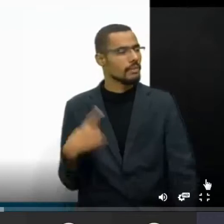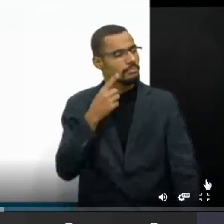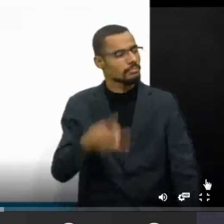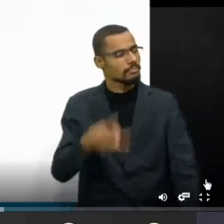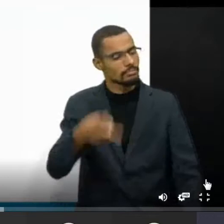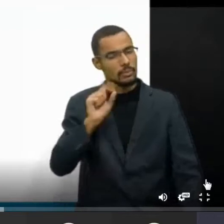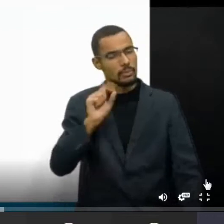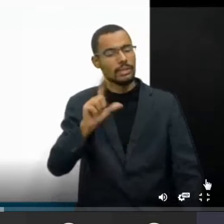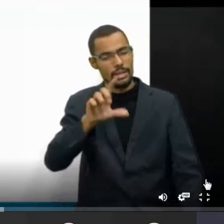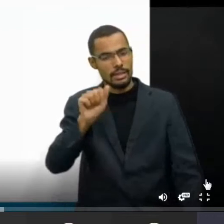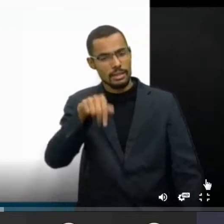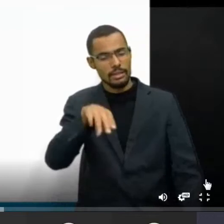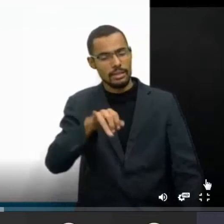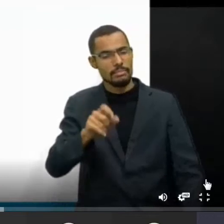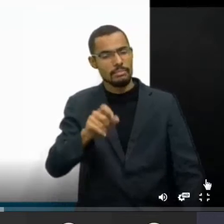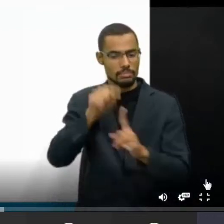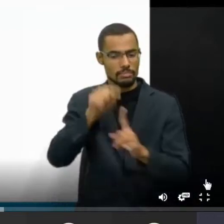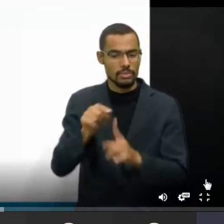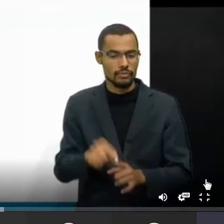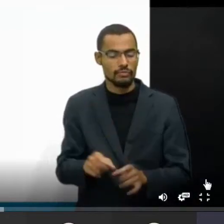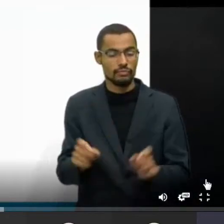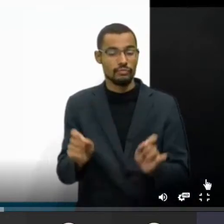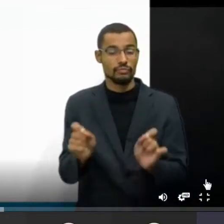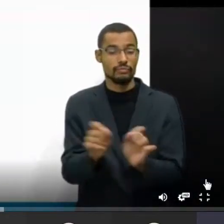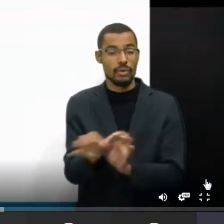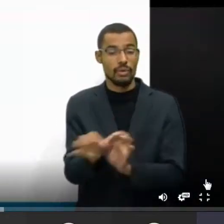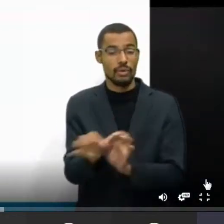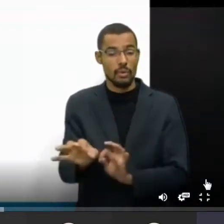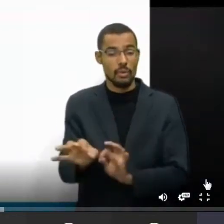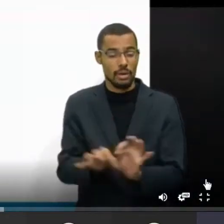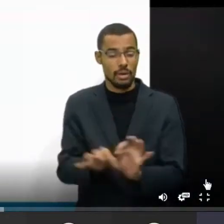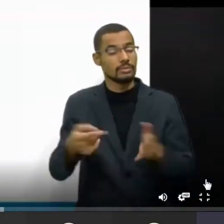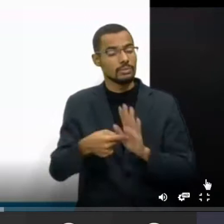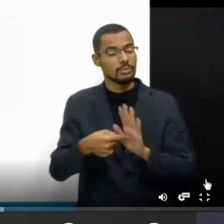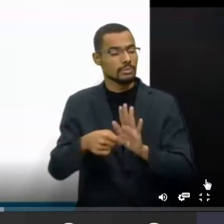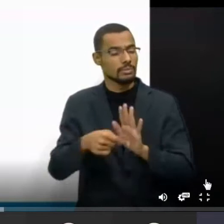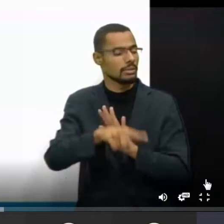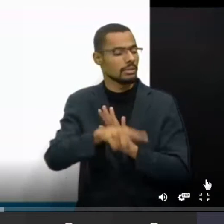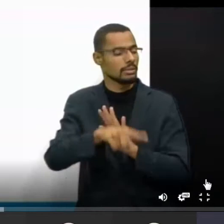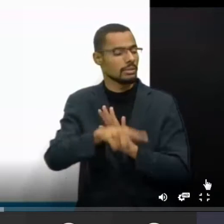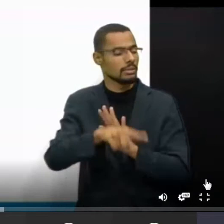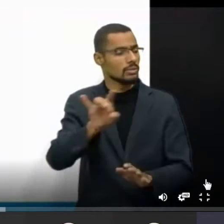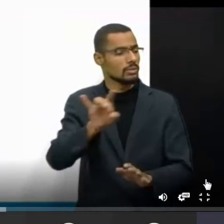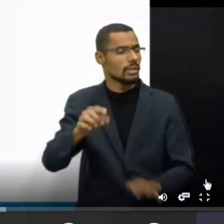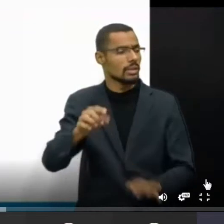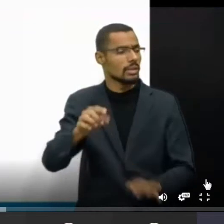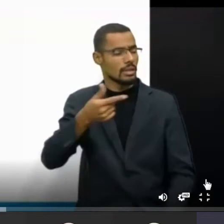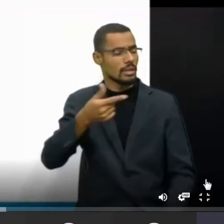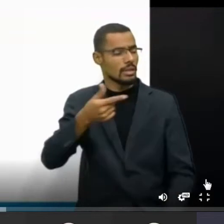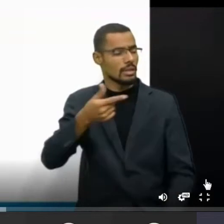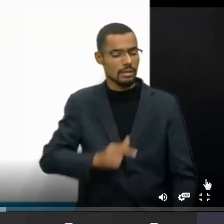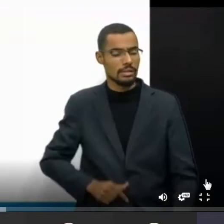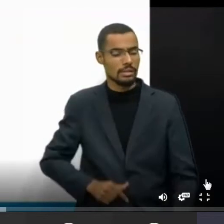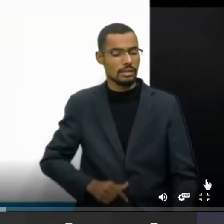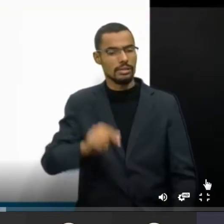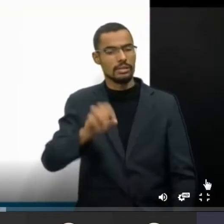observação, então, das lâminas que foram propostas, e eu trouxe aqui para a gente somente da lâmina de esôfago,